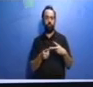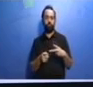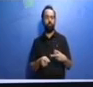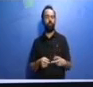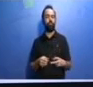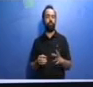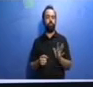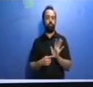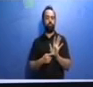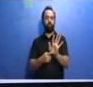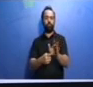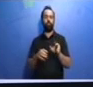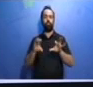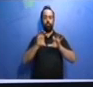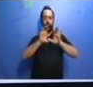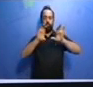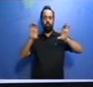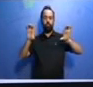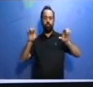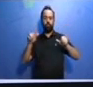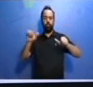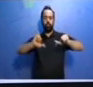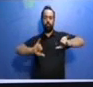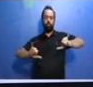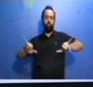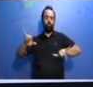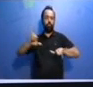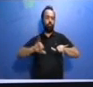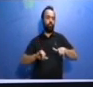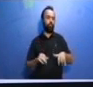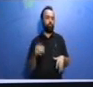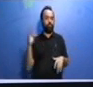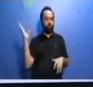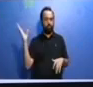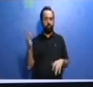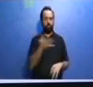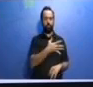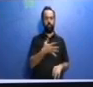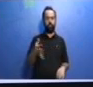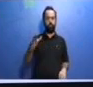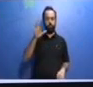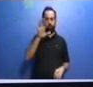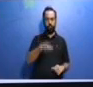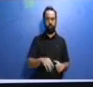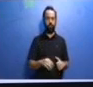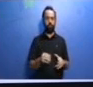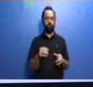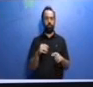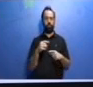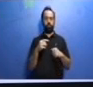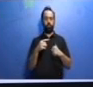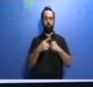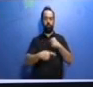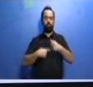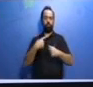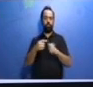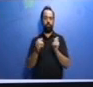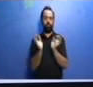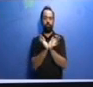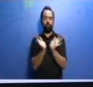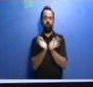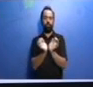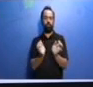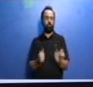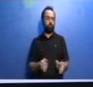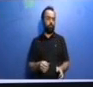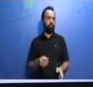uma fórmula química. Aqui nós temos a tabela periódica dos elementos químicos. Essa tabela nós